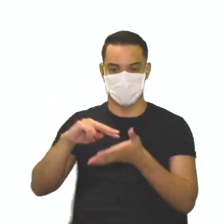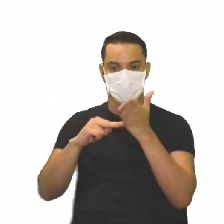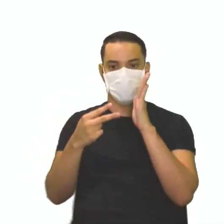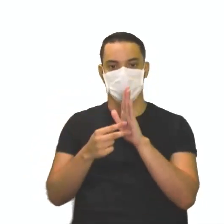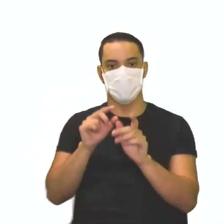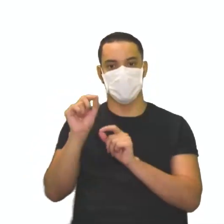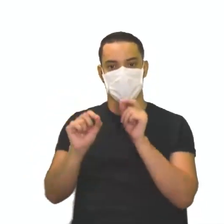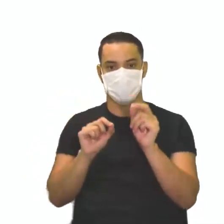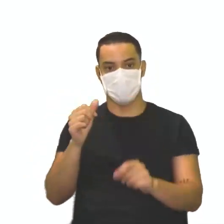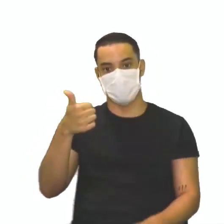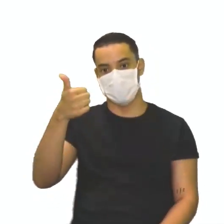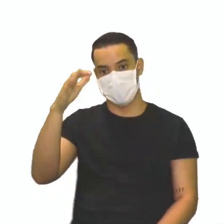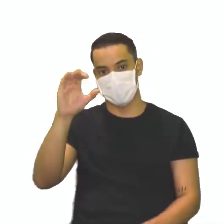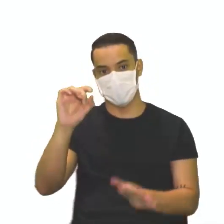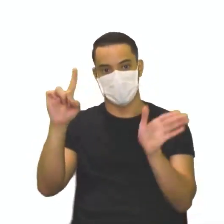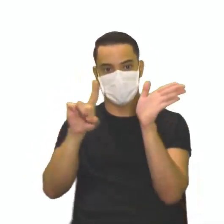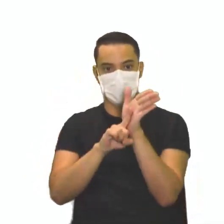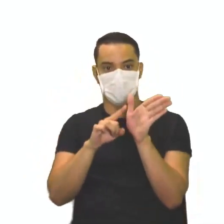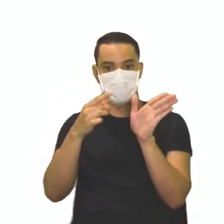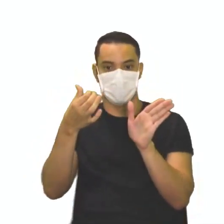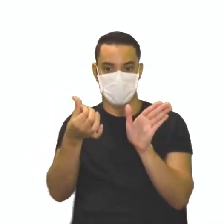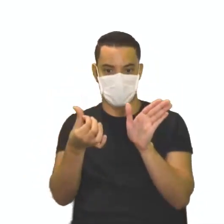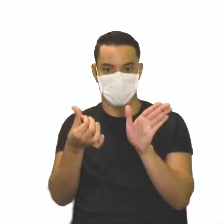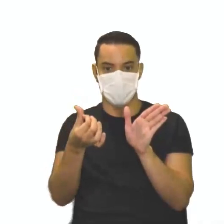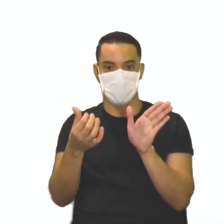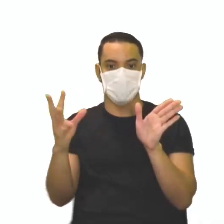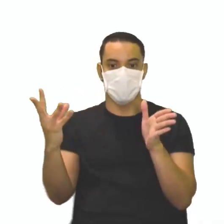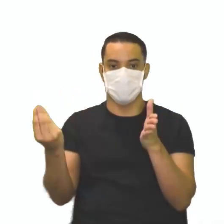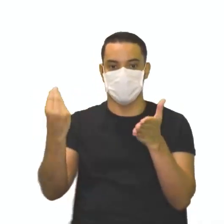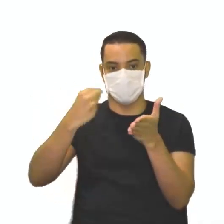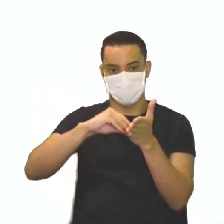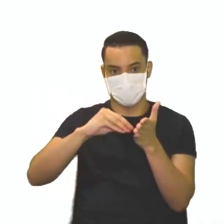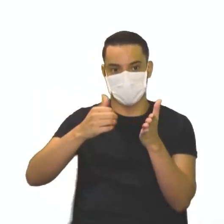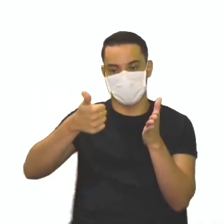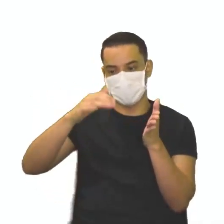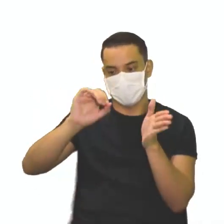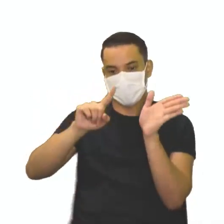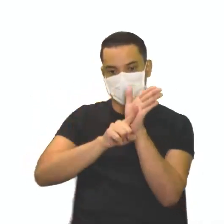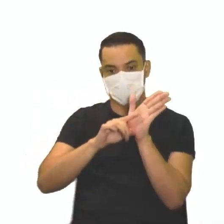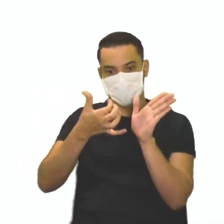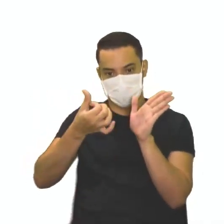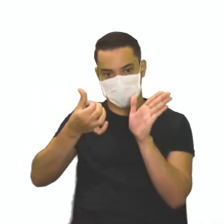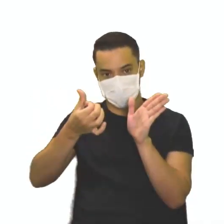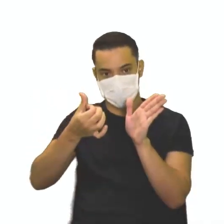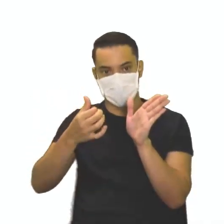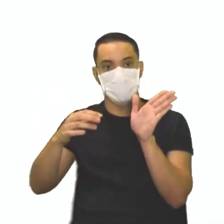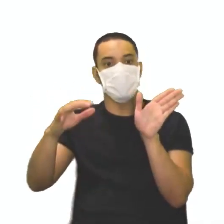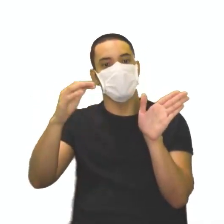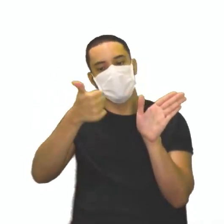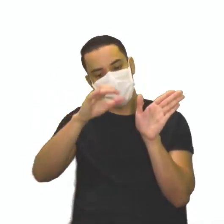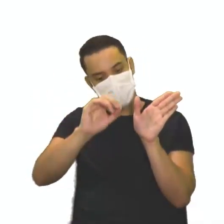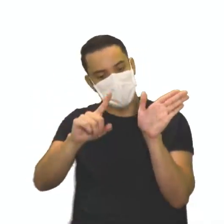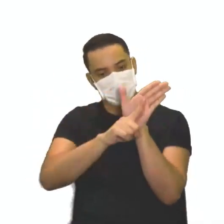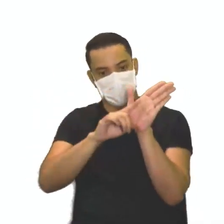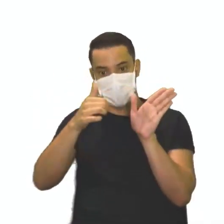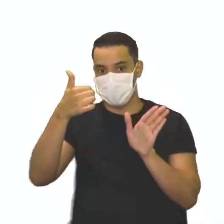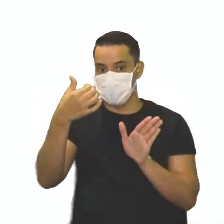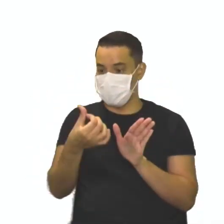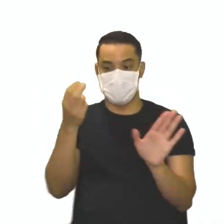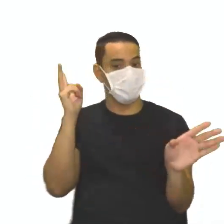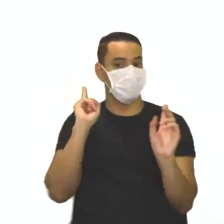representar 10 a menos 6. Então, no lugar do micro, eu vou colocar 10 a menos 6. Isso é sempre, tá